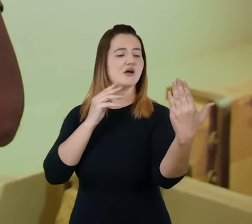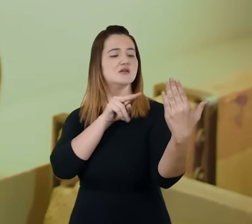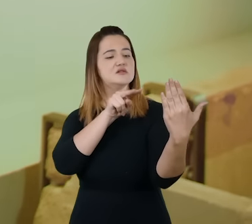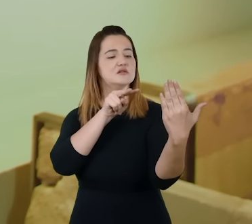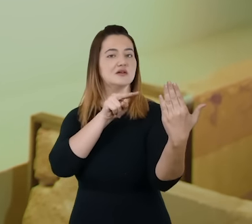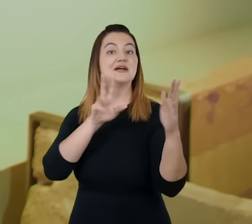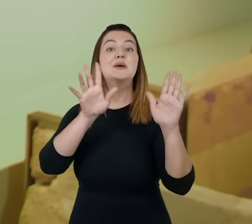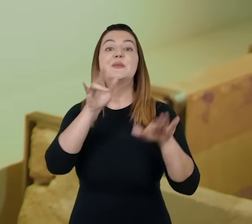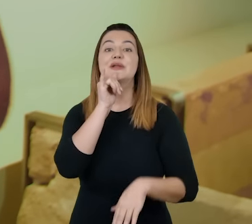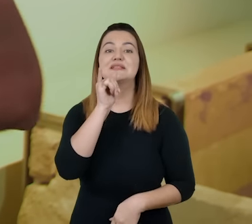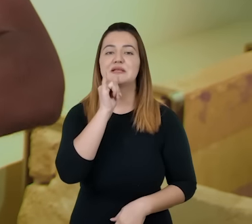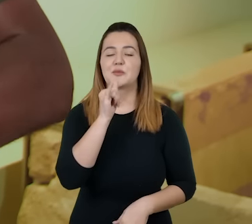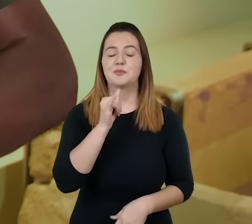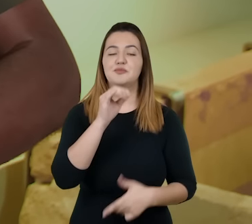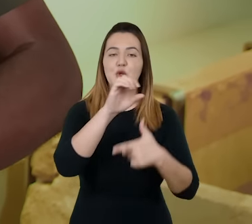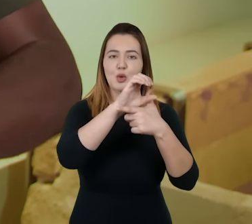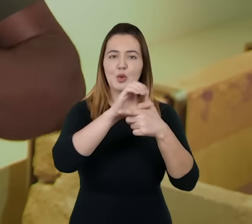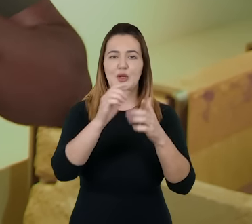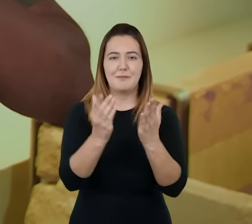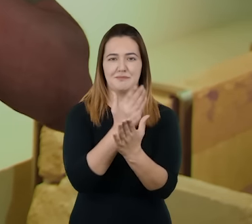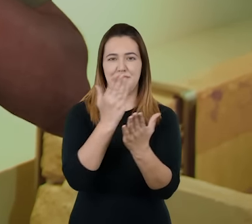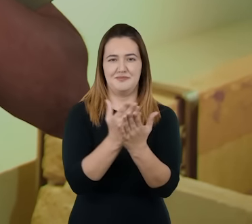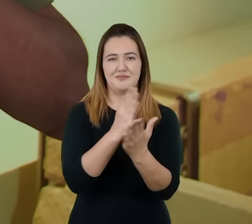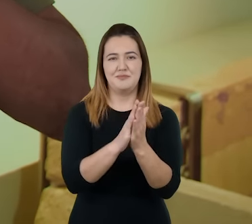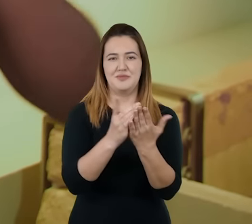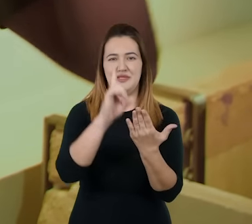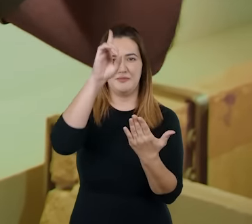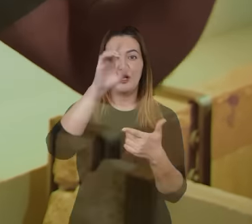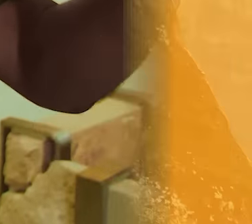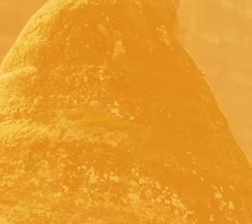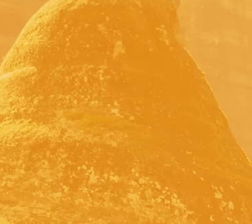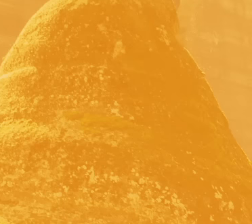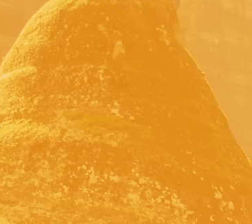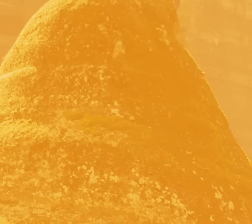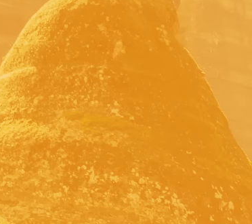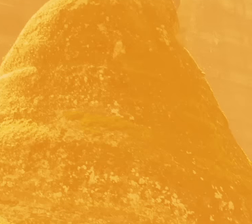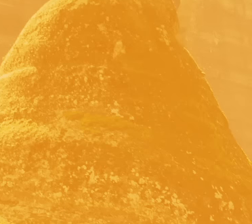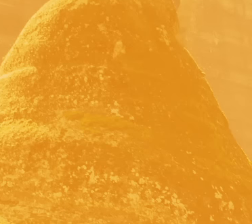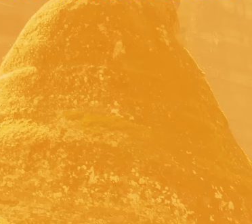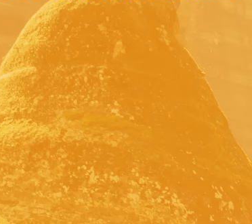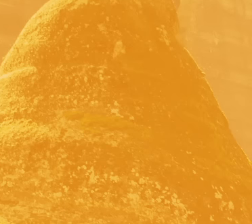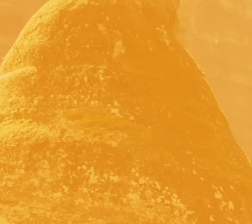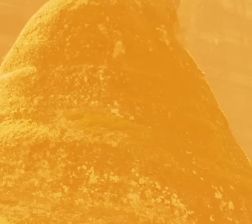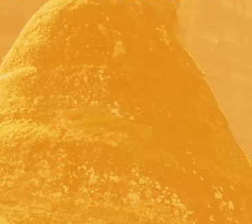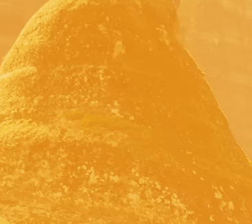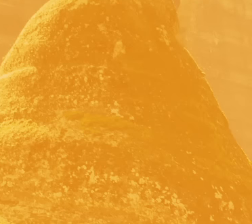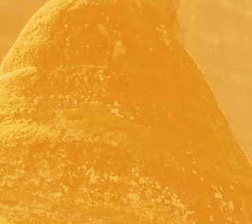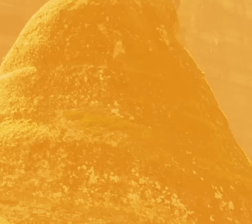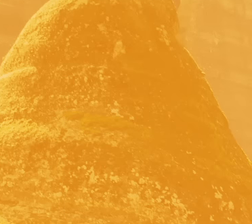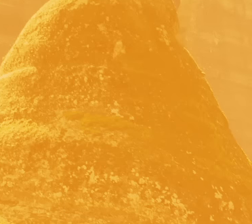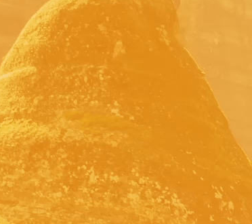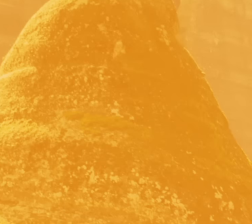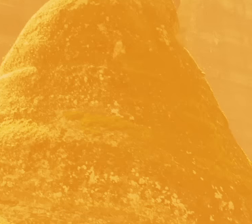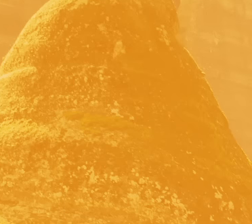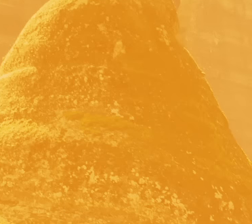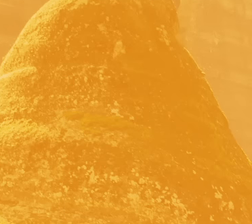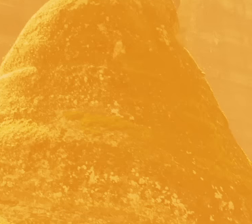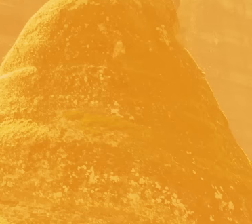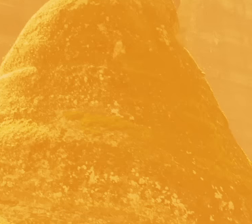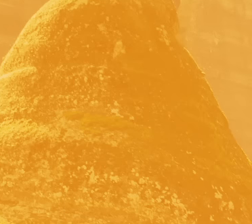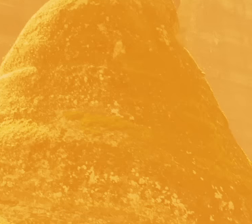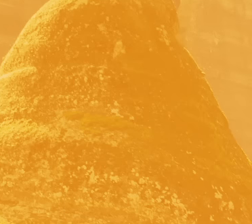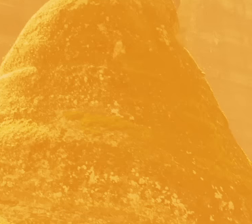vai usar o espelho para comparar a nossa realidade com a realidade por vir? Ele disse, porque agora nós vemos como por